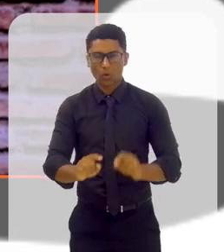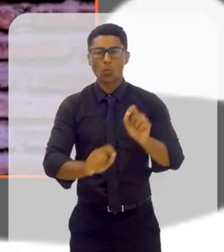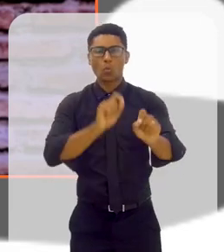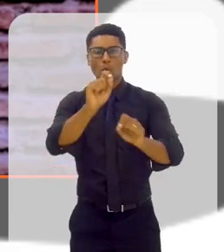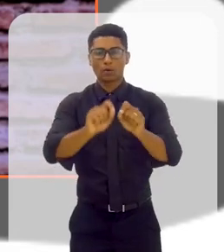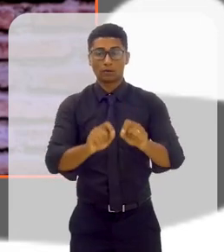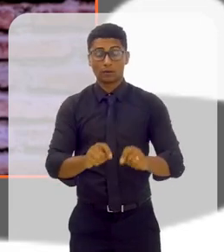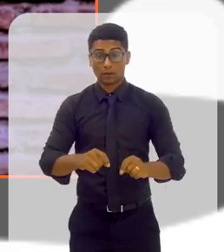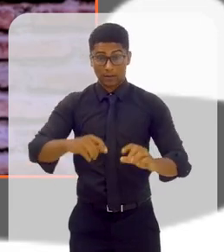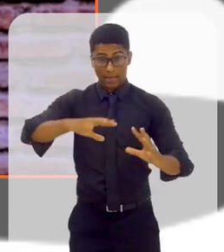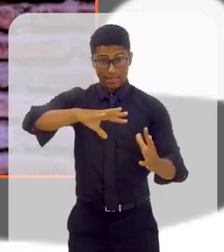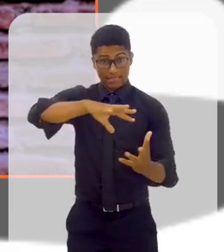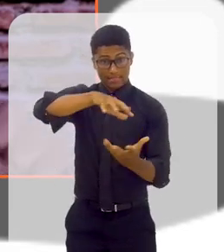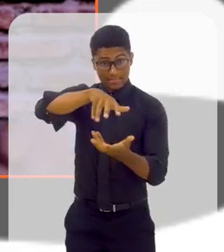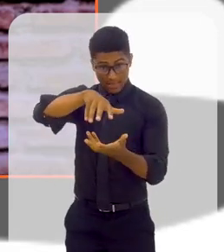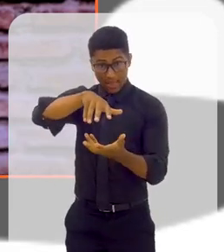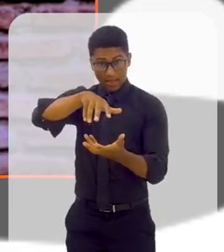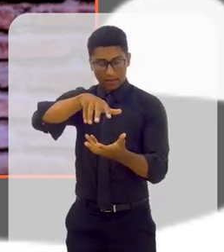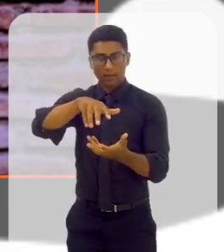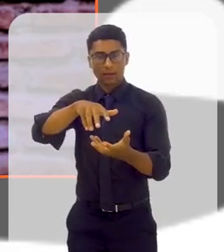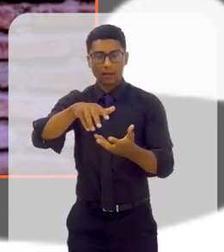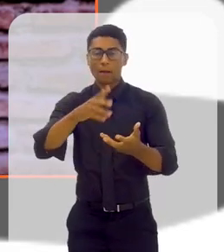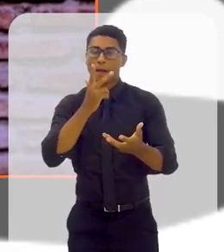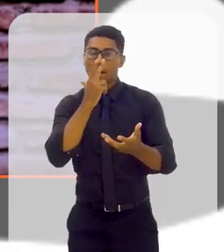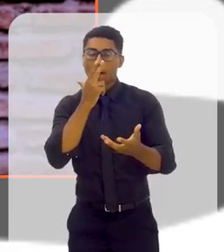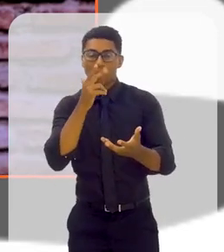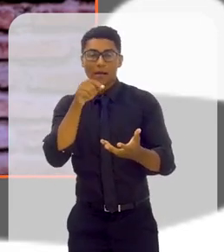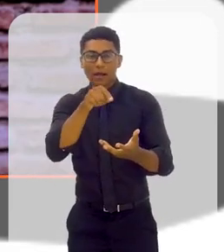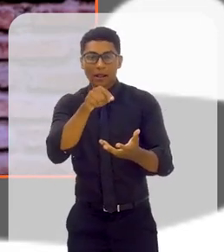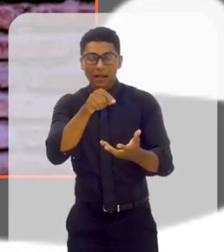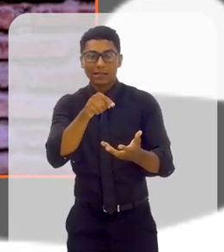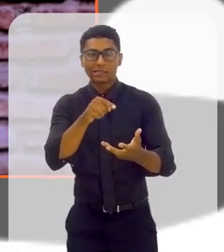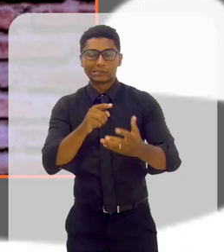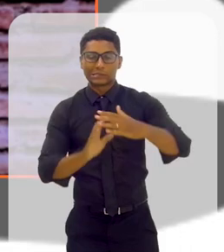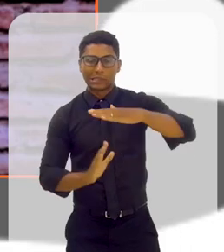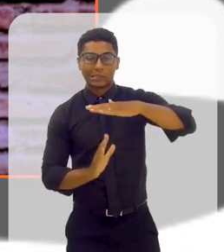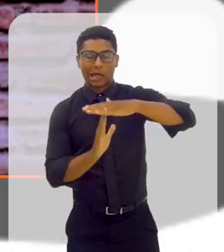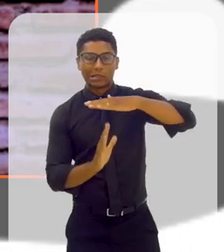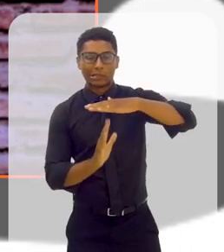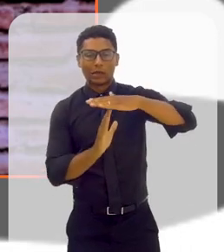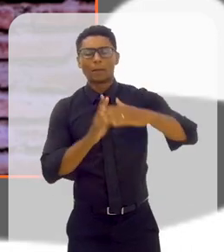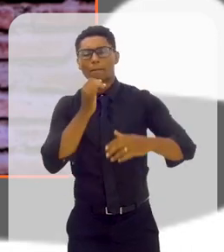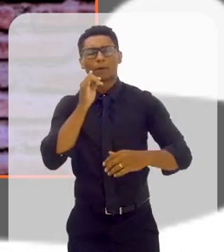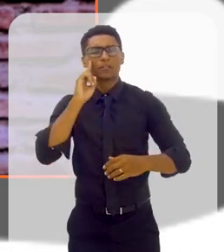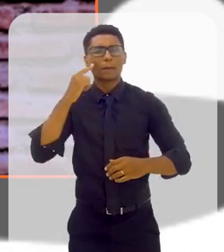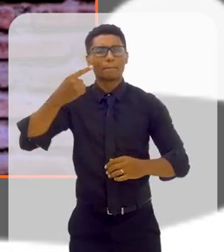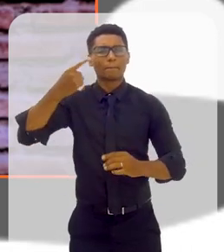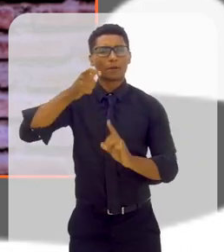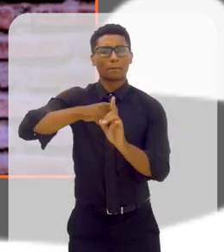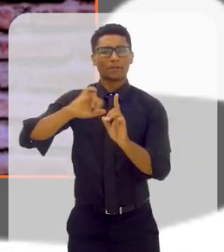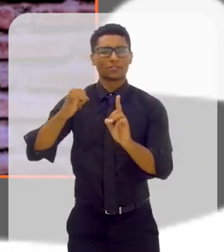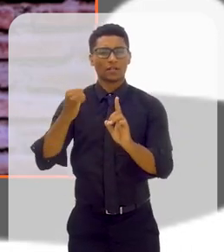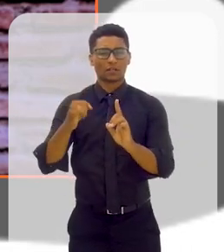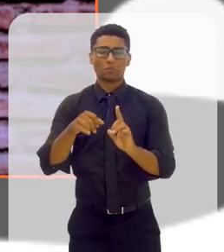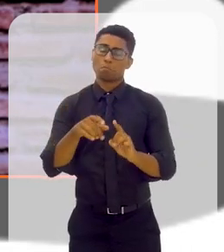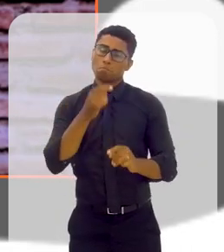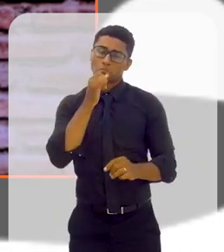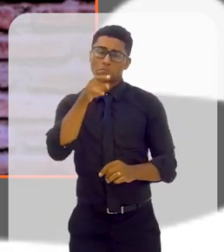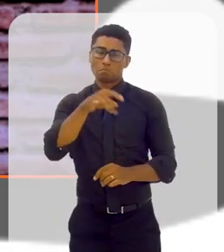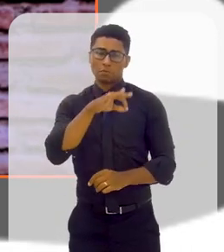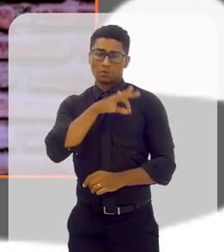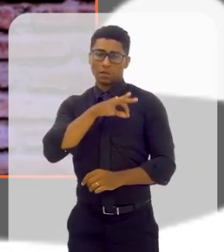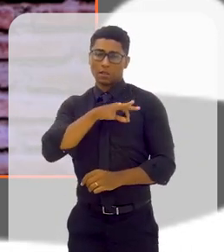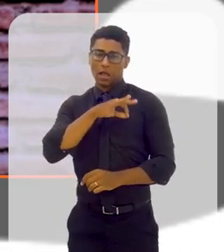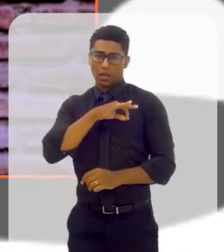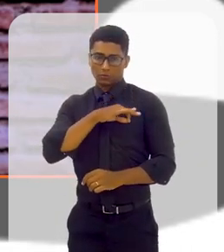o dia que o planeta Terra entra no vermelho. Seria mais ou menos assim. Imagine que no dia 1º de janeiro você recebesse o seu salário